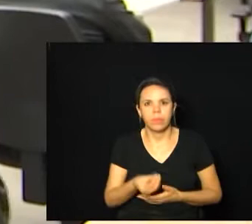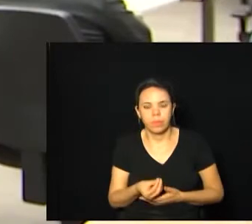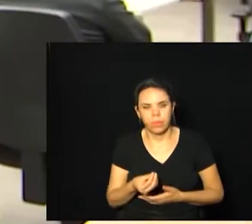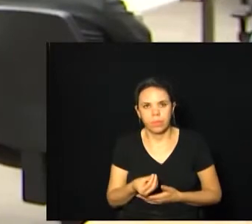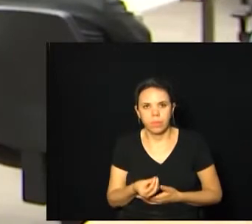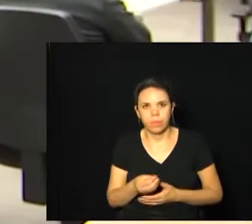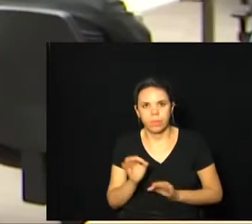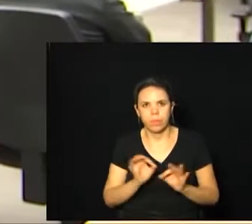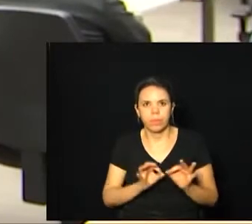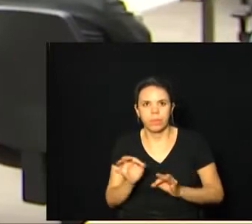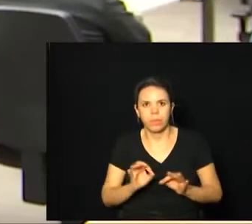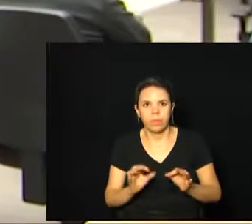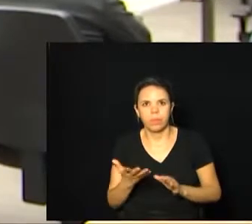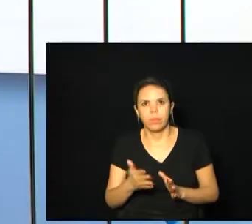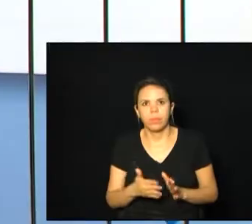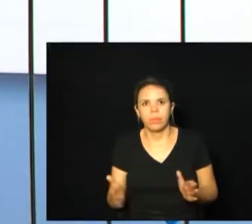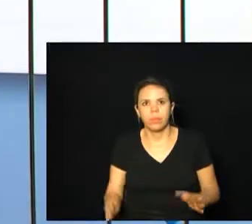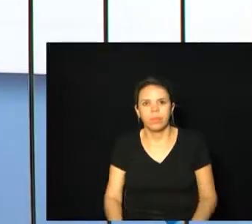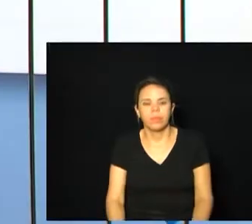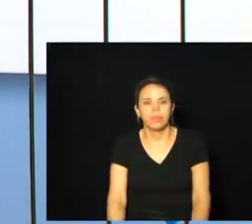esses reajustes que ocorrem.